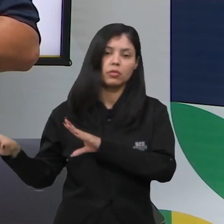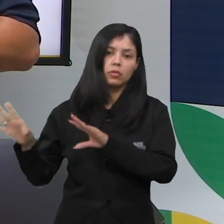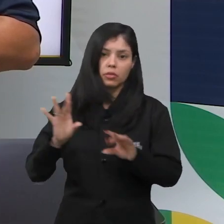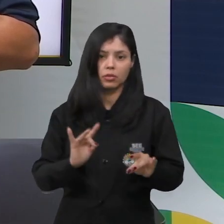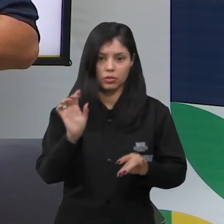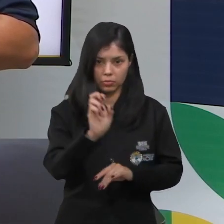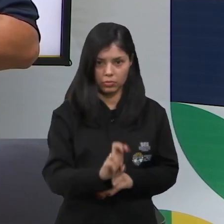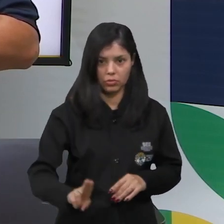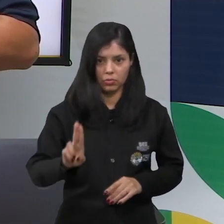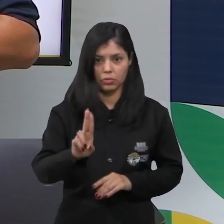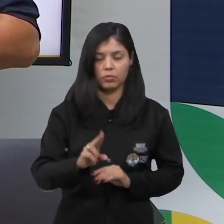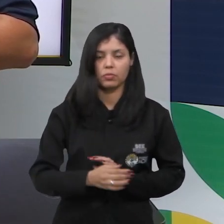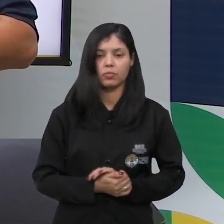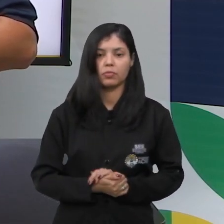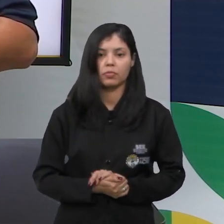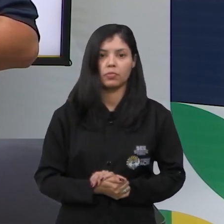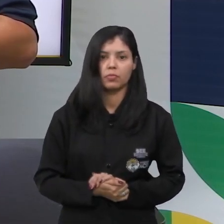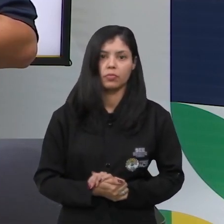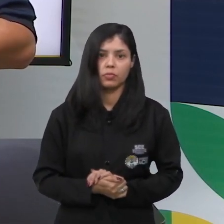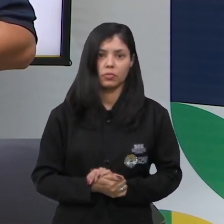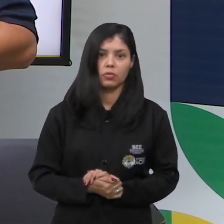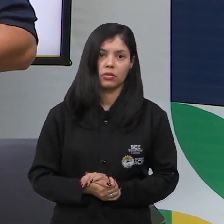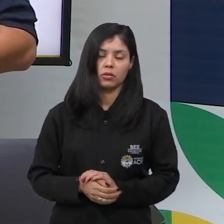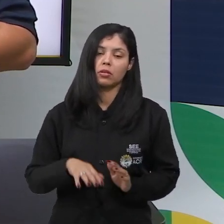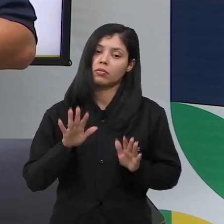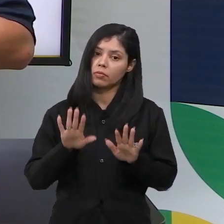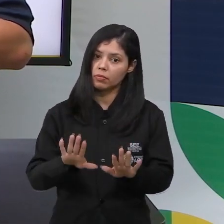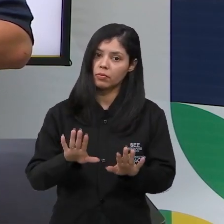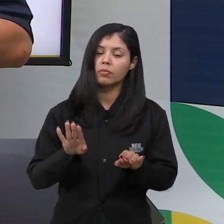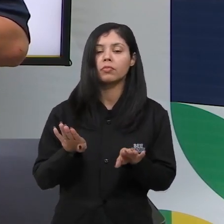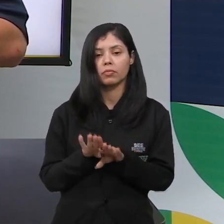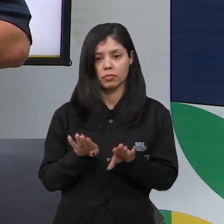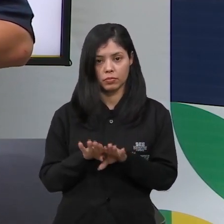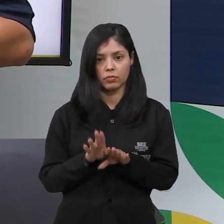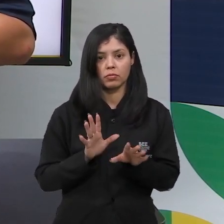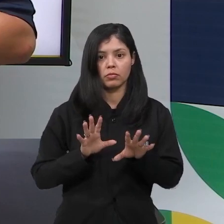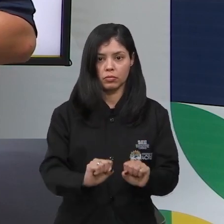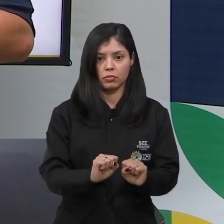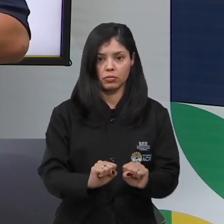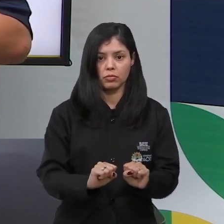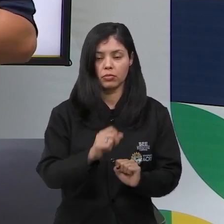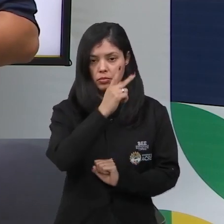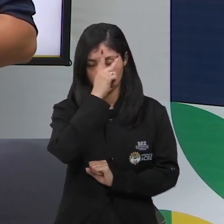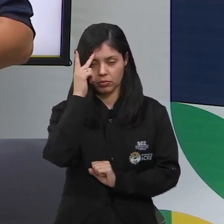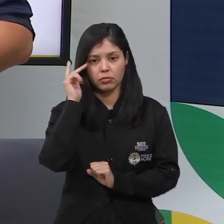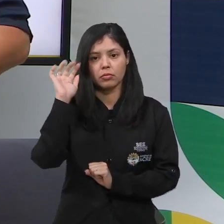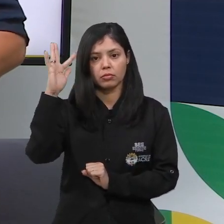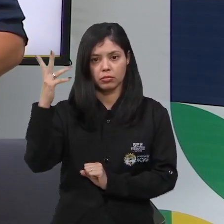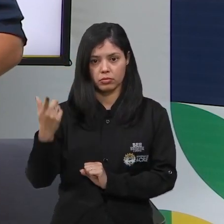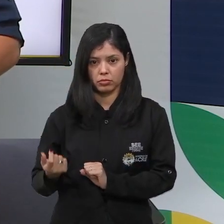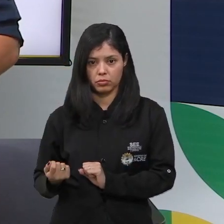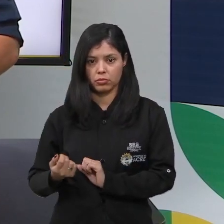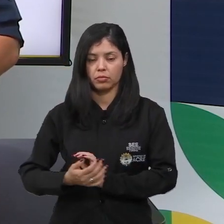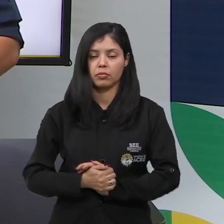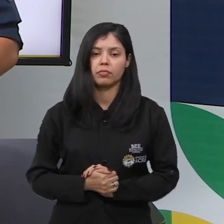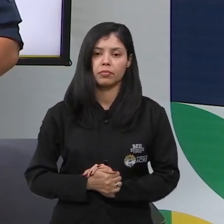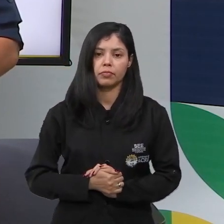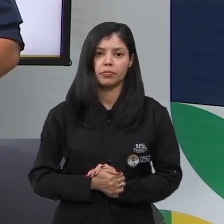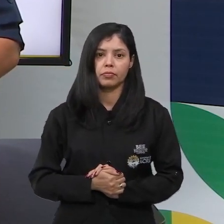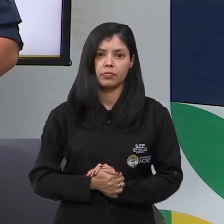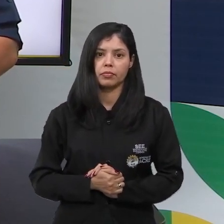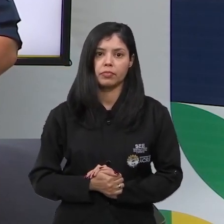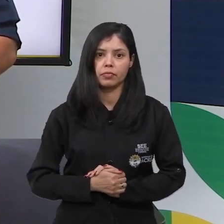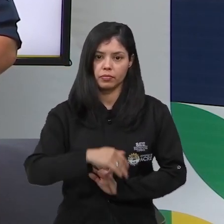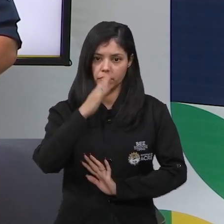os europeus. Isso também era uma forma de se capturar e trazer esses escravos da África